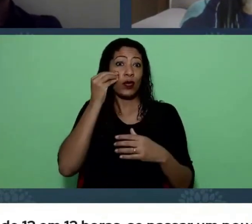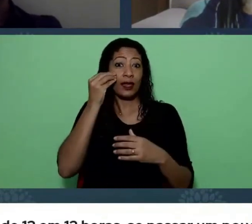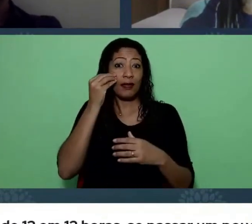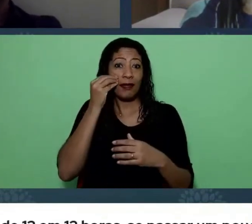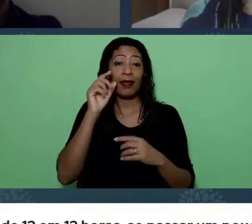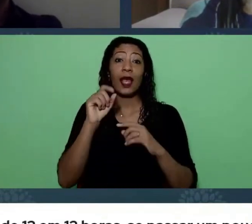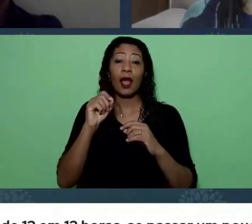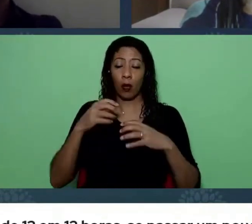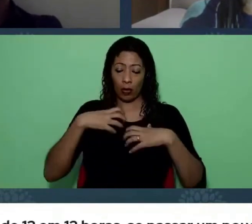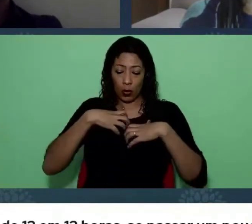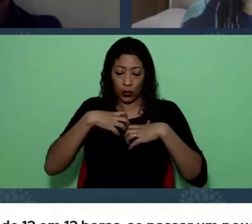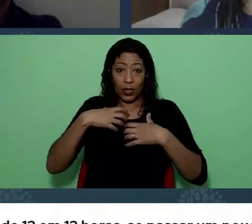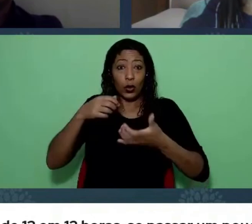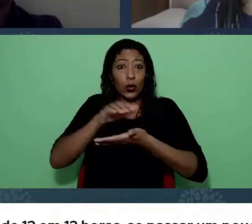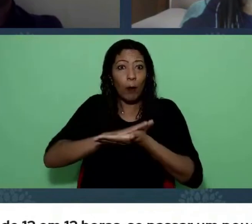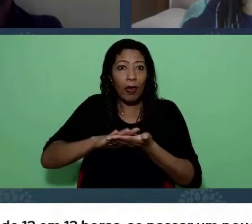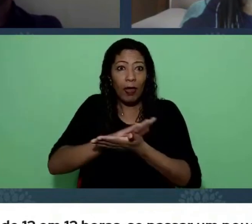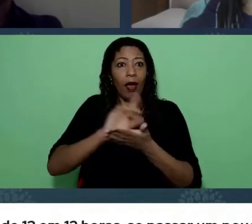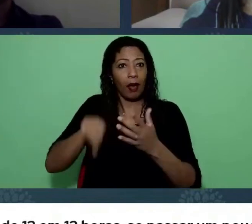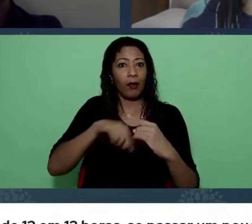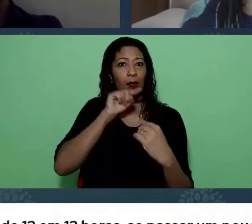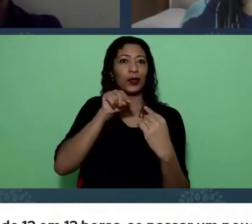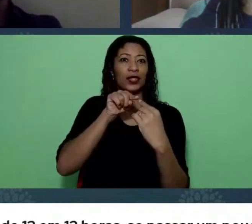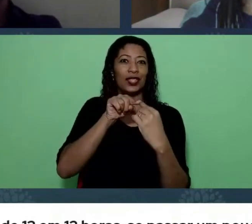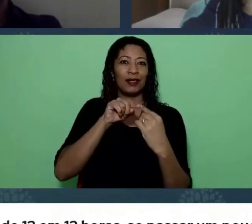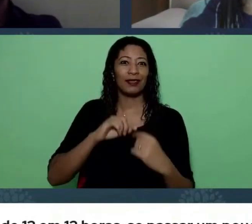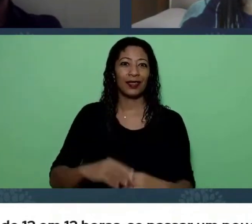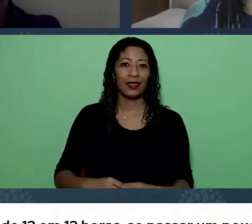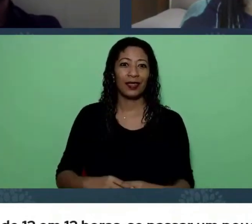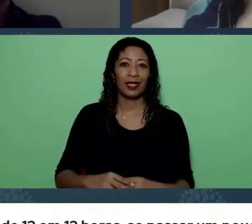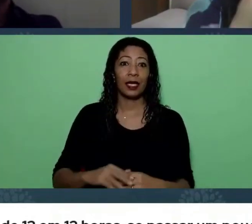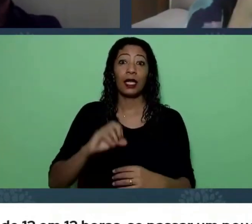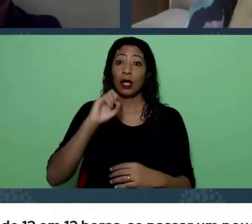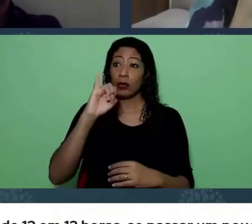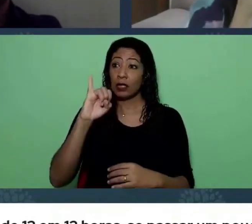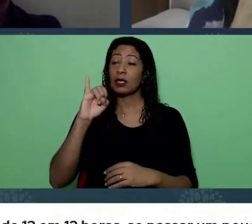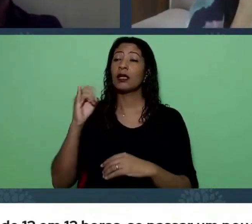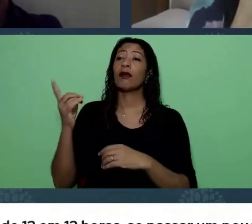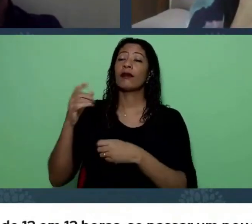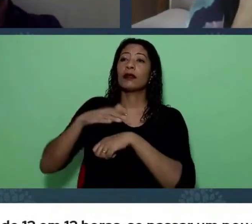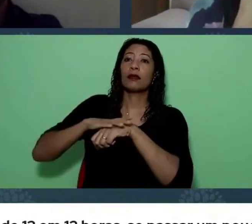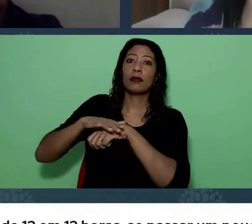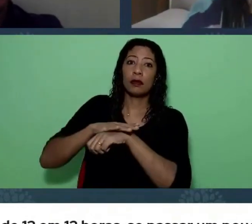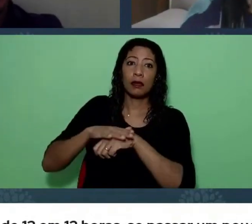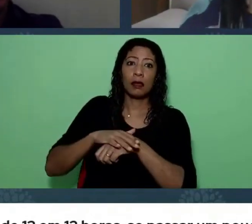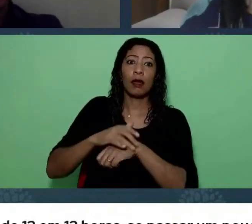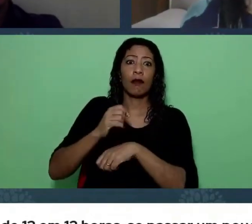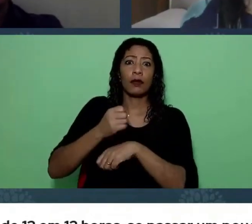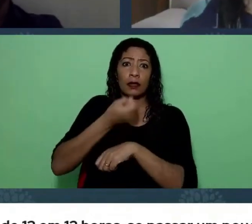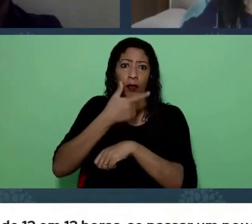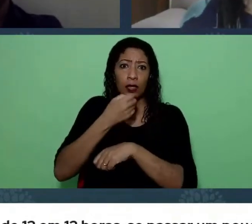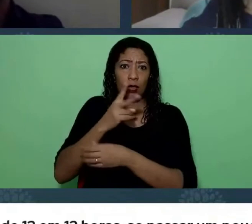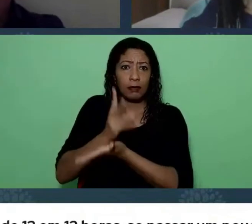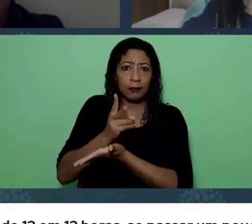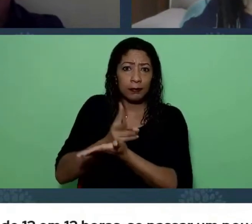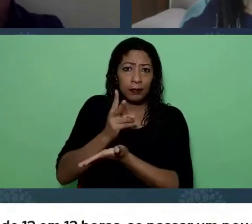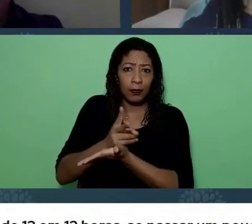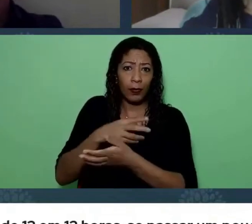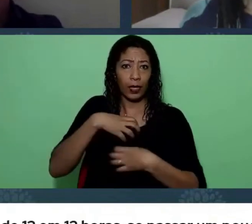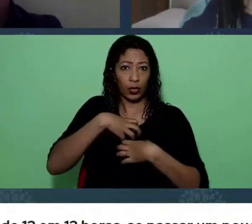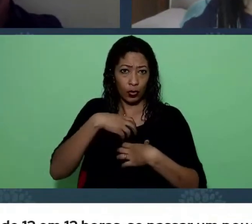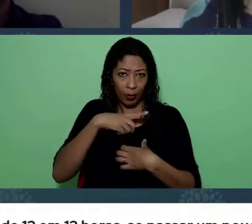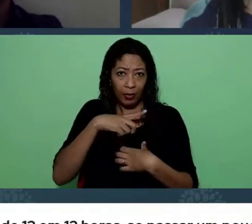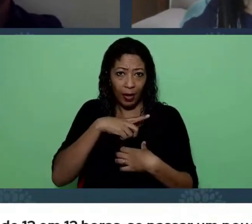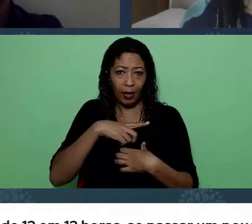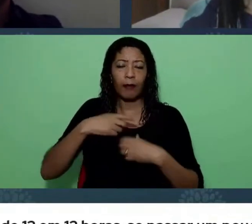não ter sintoma nenhum. Então, se você volta na consulta usando a linha de 12 em 12 e ainda está com algum sintoma, vamos reavaliar direitinho, que o objetivo é você